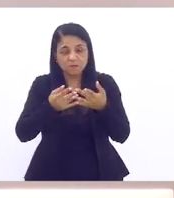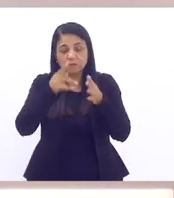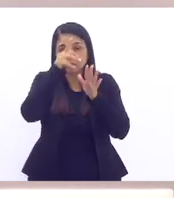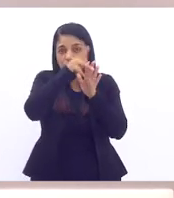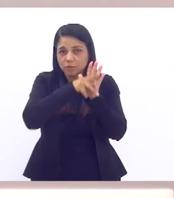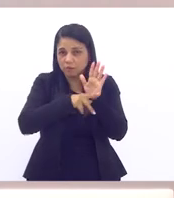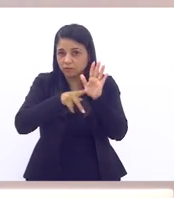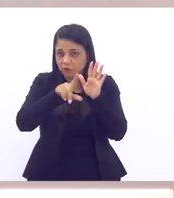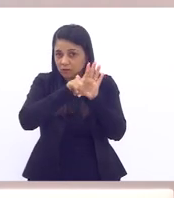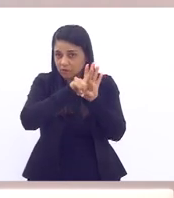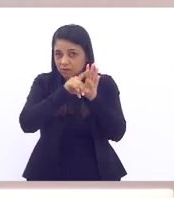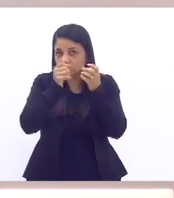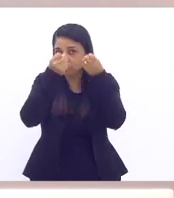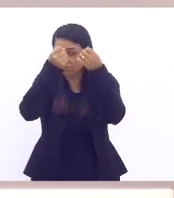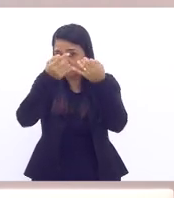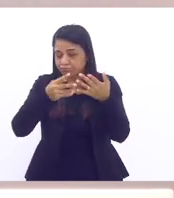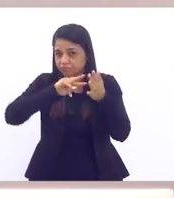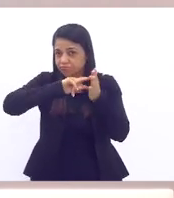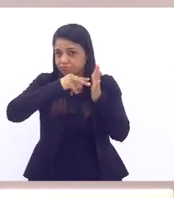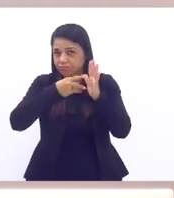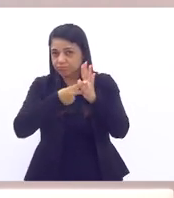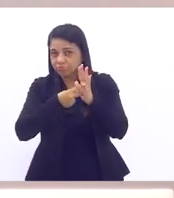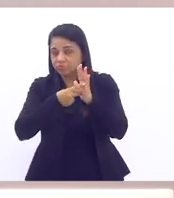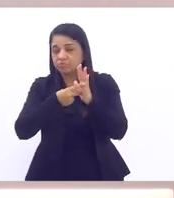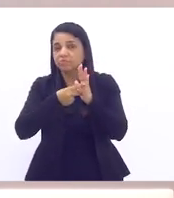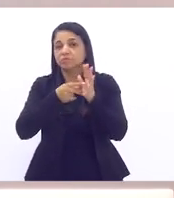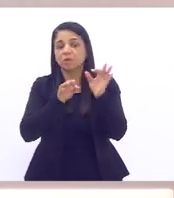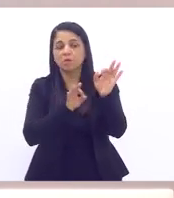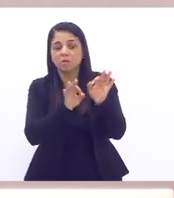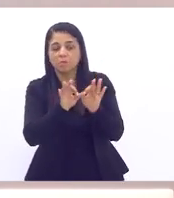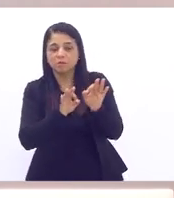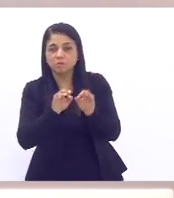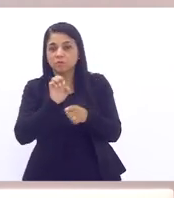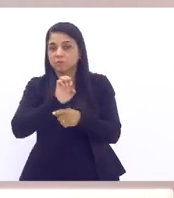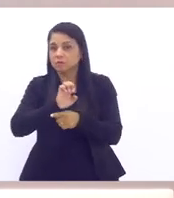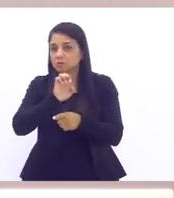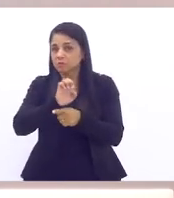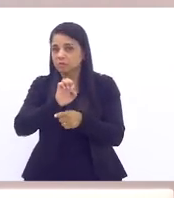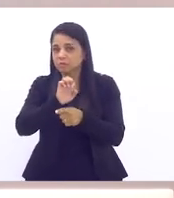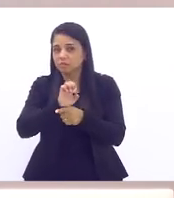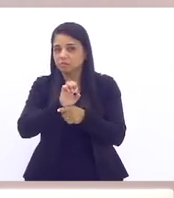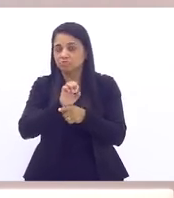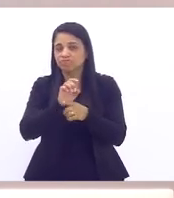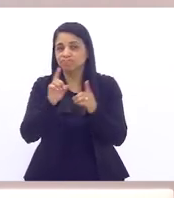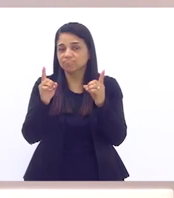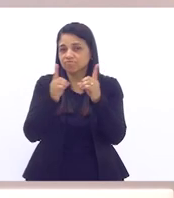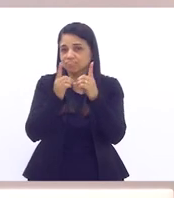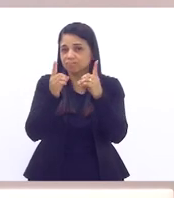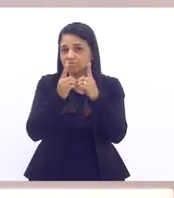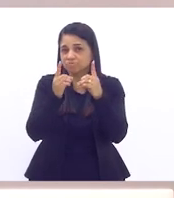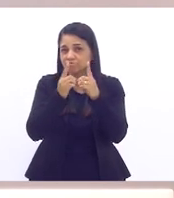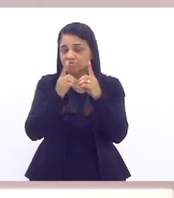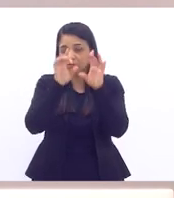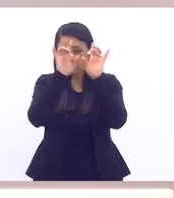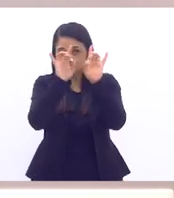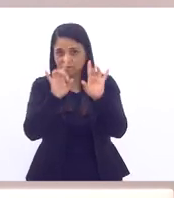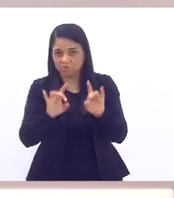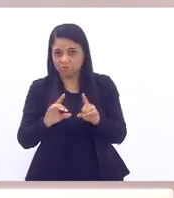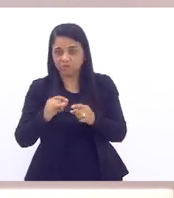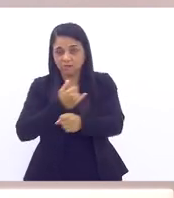é a seguinte dispõe sobre a implantação do programa Estadual de assistência especializada em